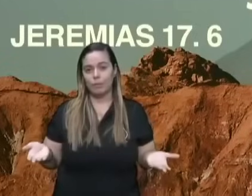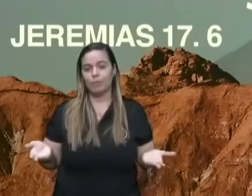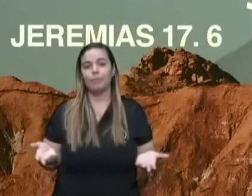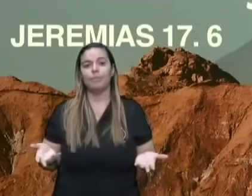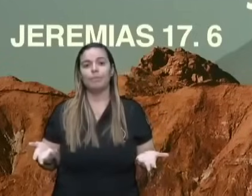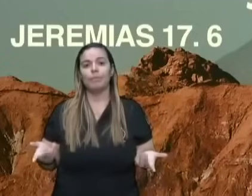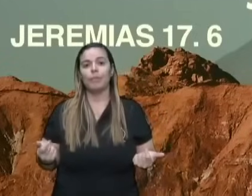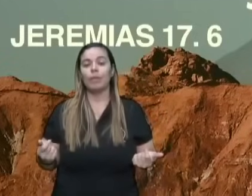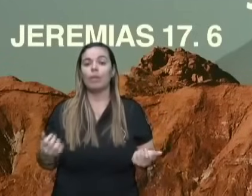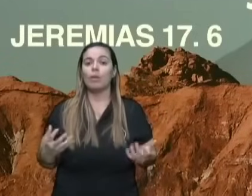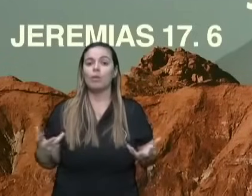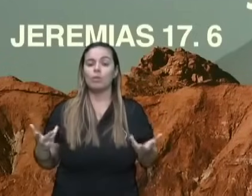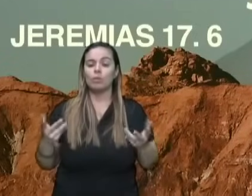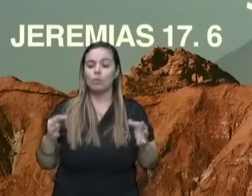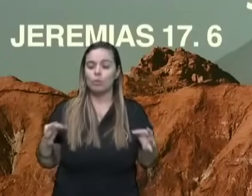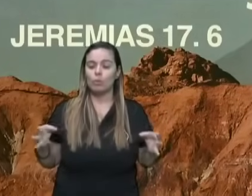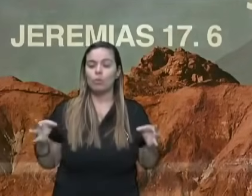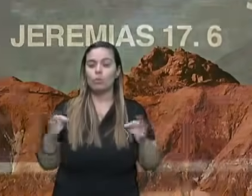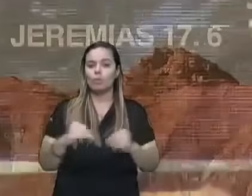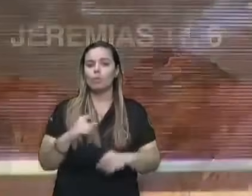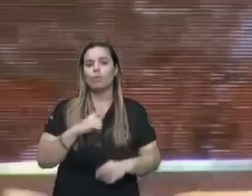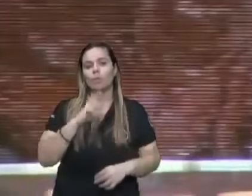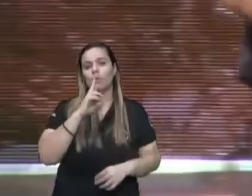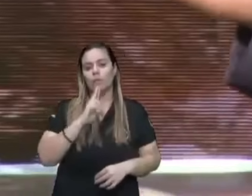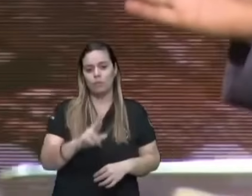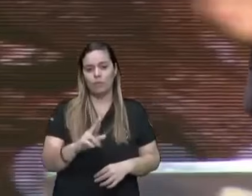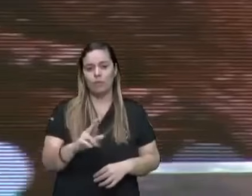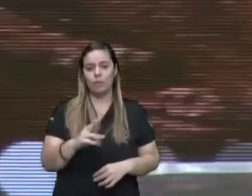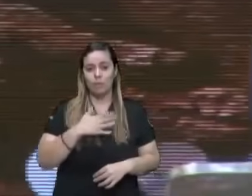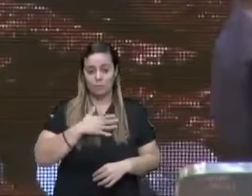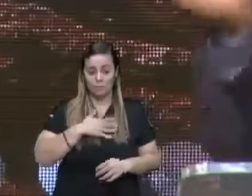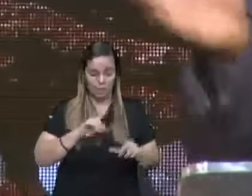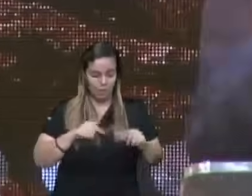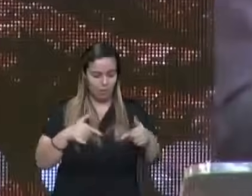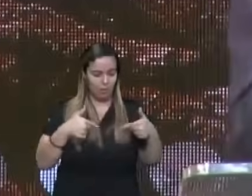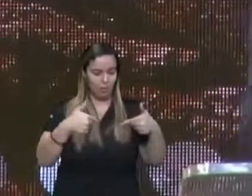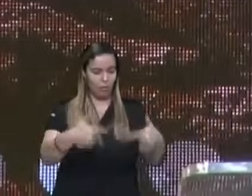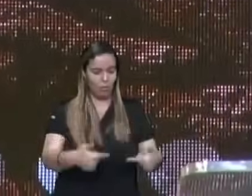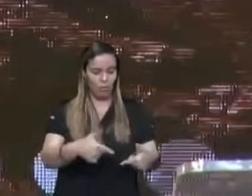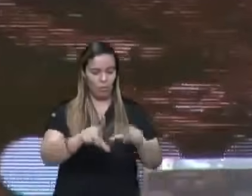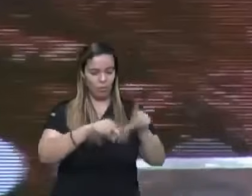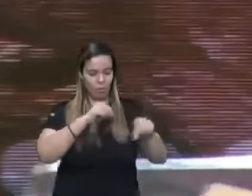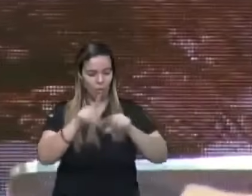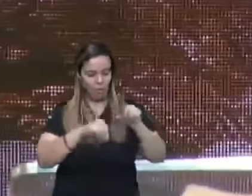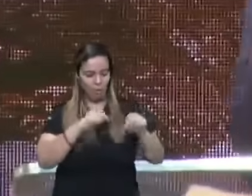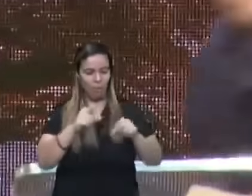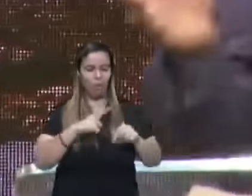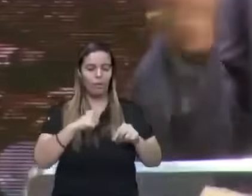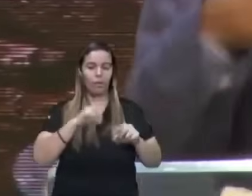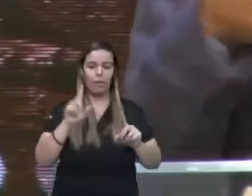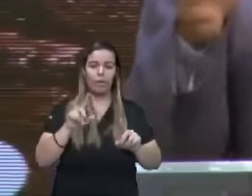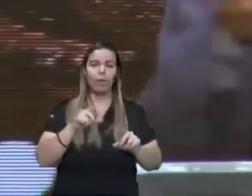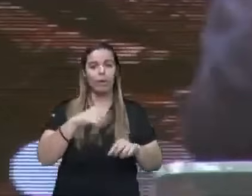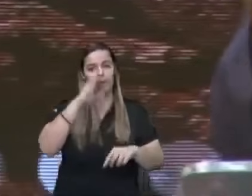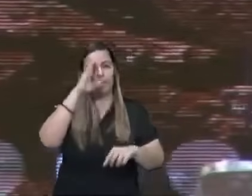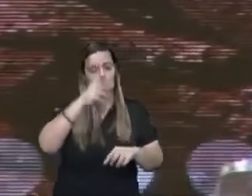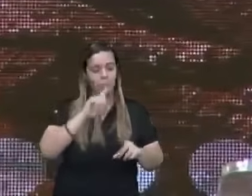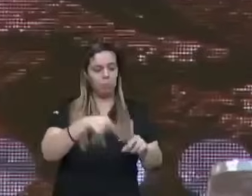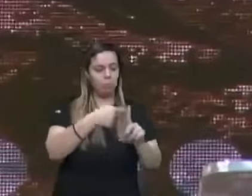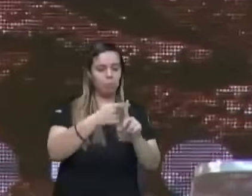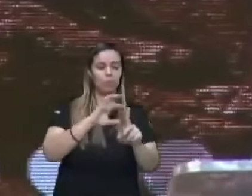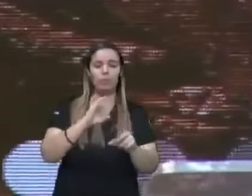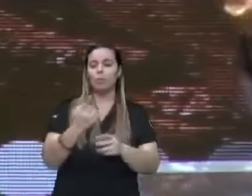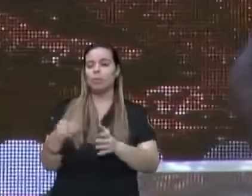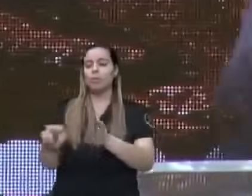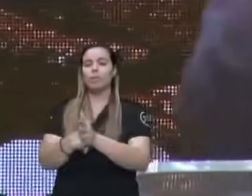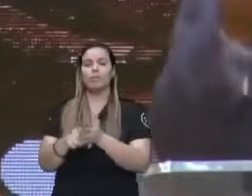amado, tudo tem resultado. As minhas atitudes, as minhas ações vão ter resultados positivos ou negativos. Não adianta chorar,